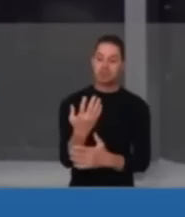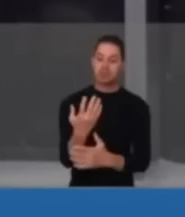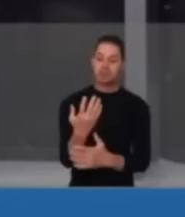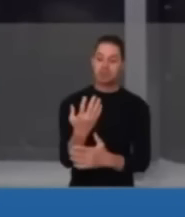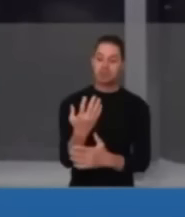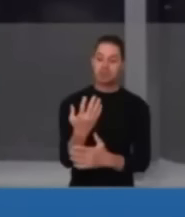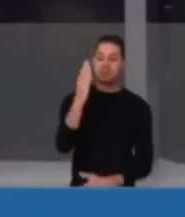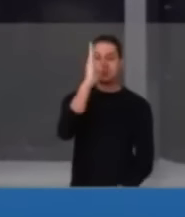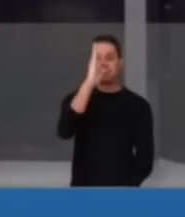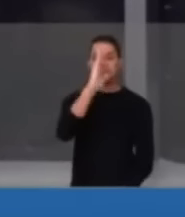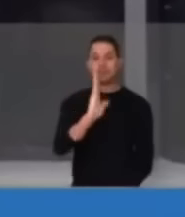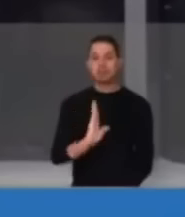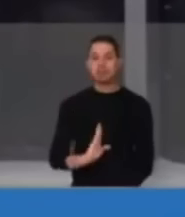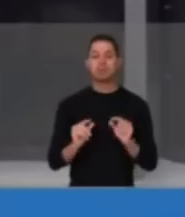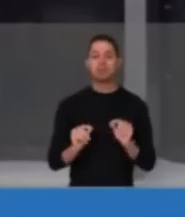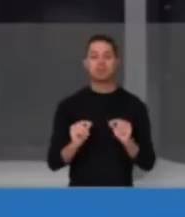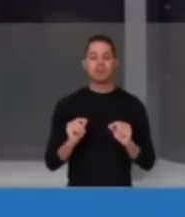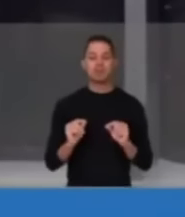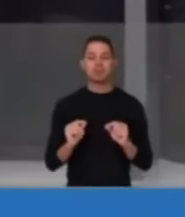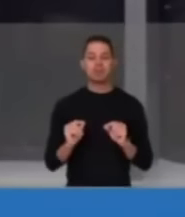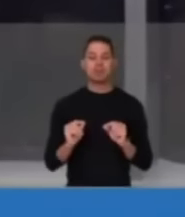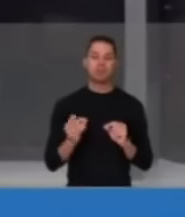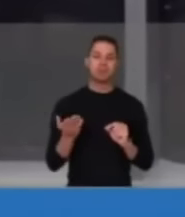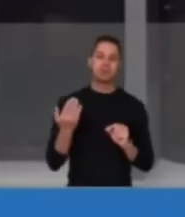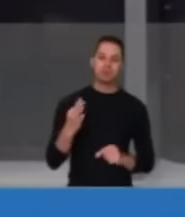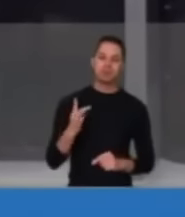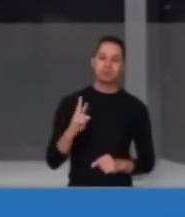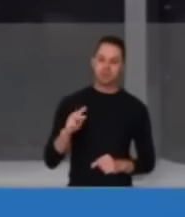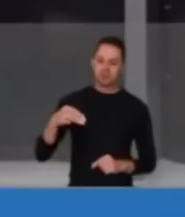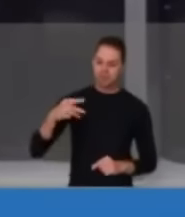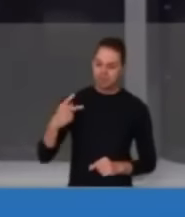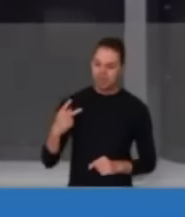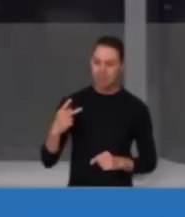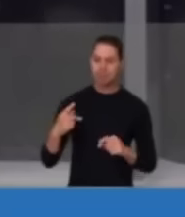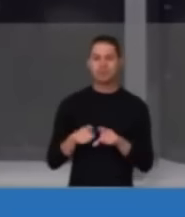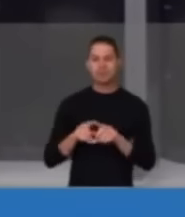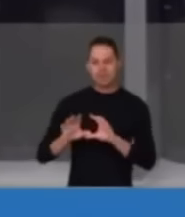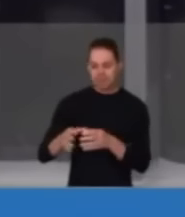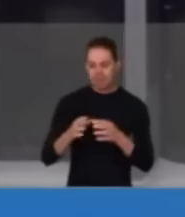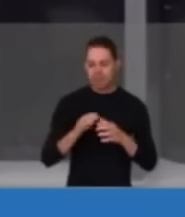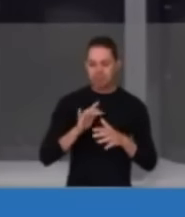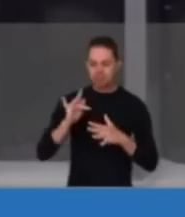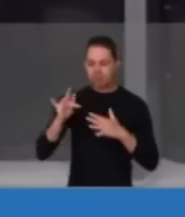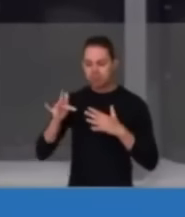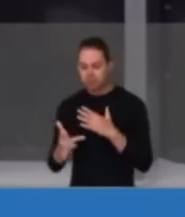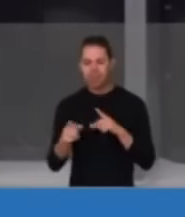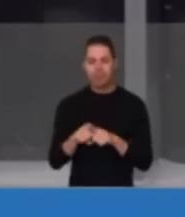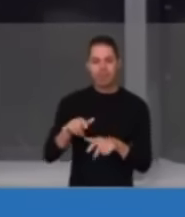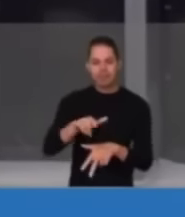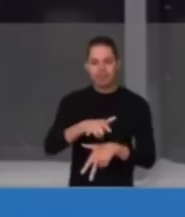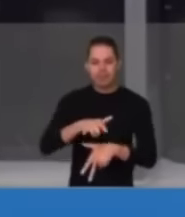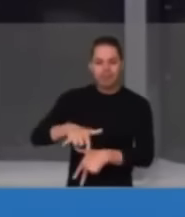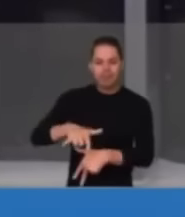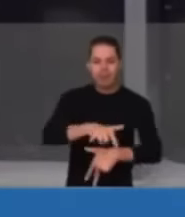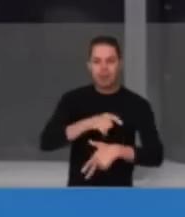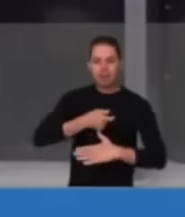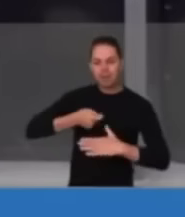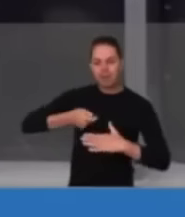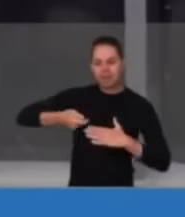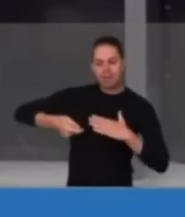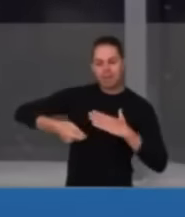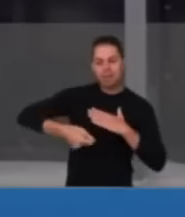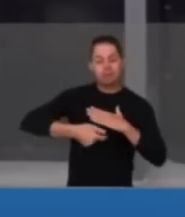nitidamente que vem do trumpismo do Steve as redes sociais da manipulação das fake